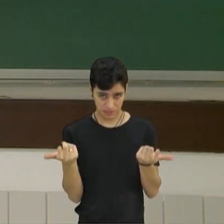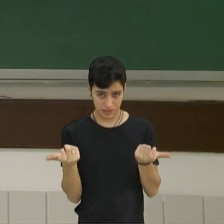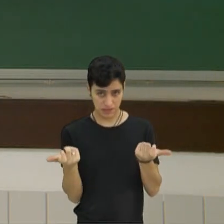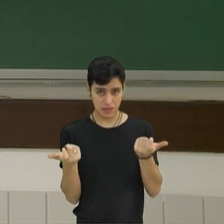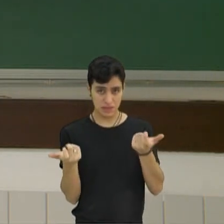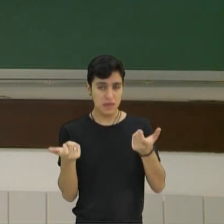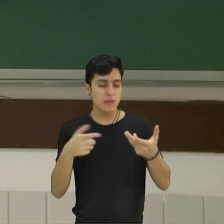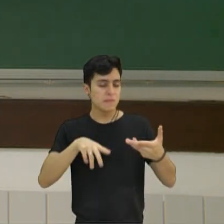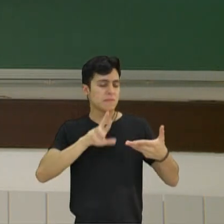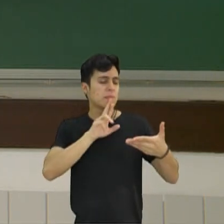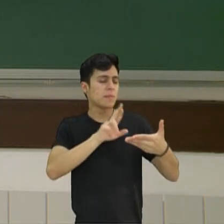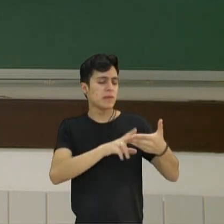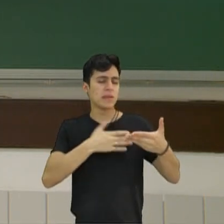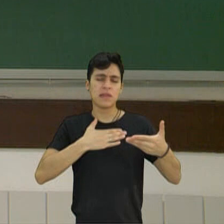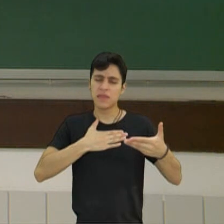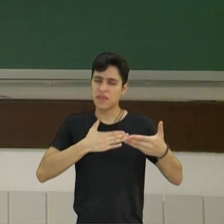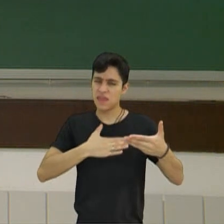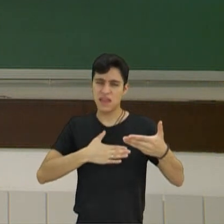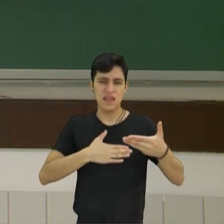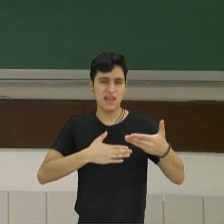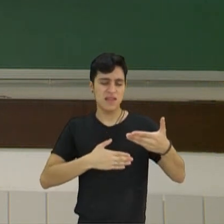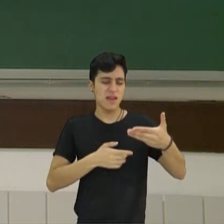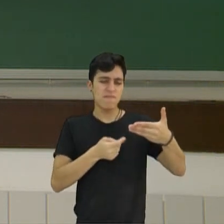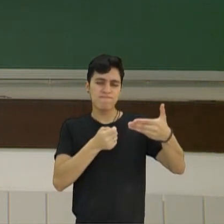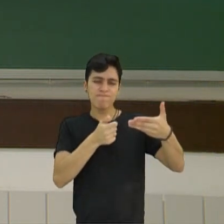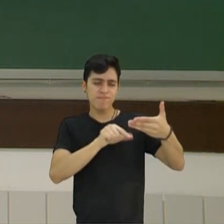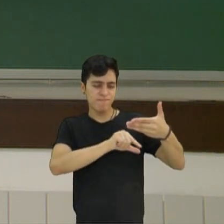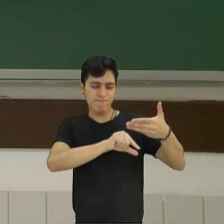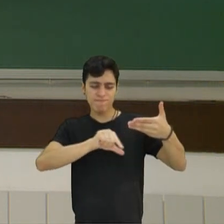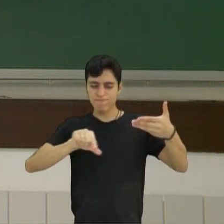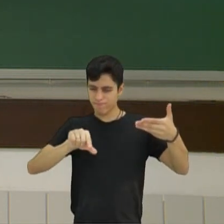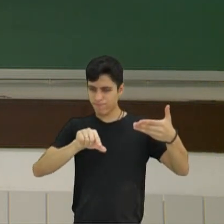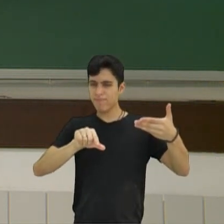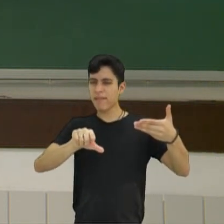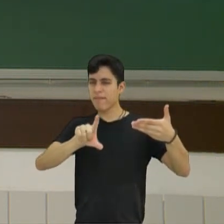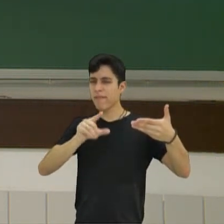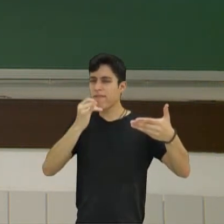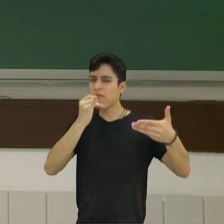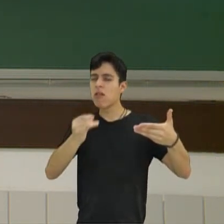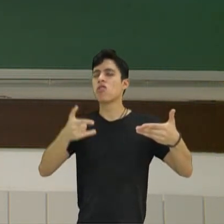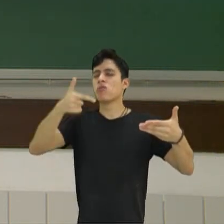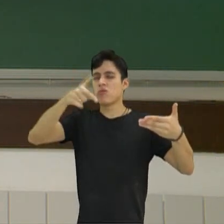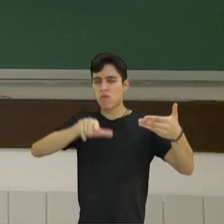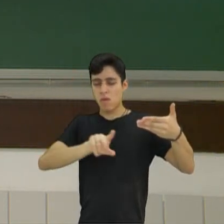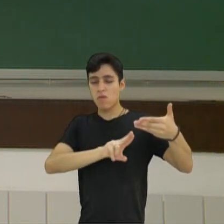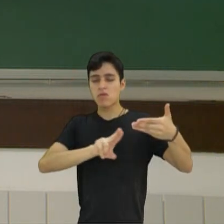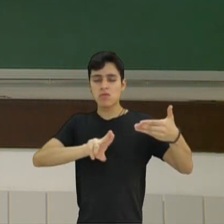Respondeu? Bem tranquilo, né? Estava no final, eu ainda repeti, mencionei o nome do